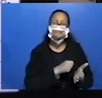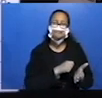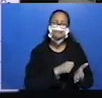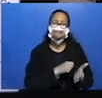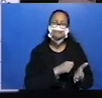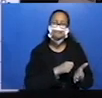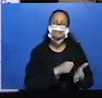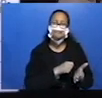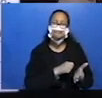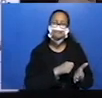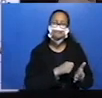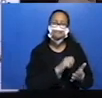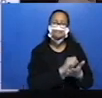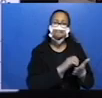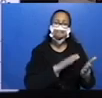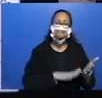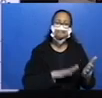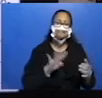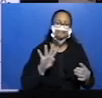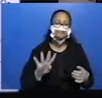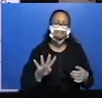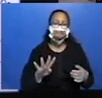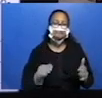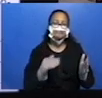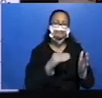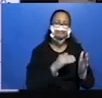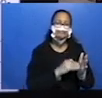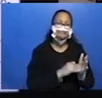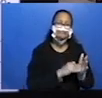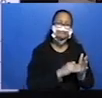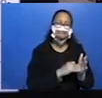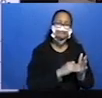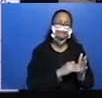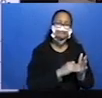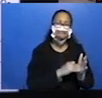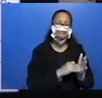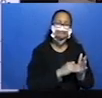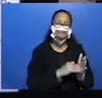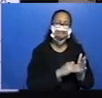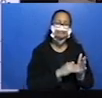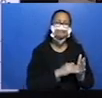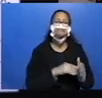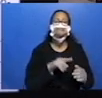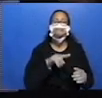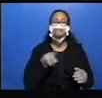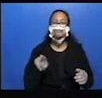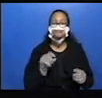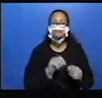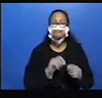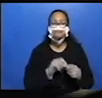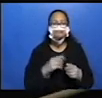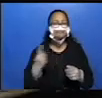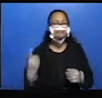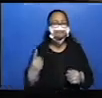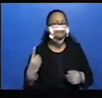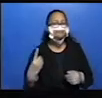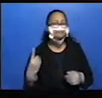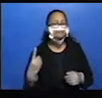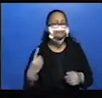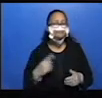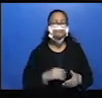ó, do exercício 4 para frente, vocês vão fazer sozinhos, tá bom?